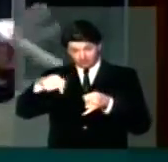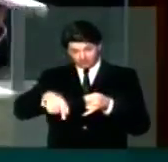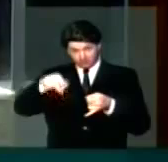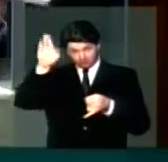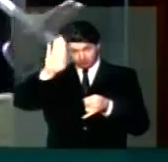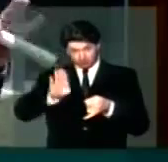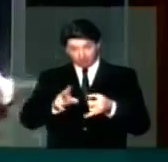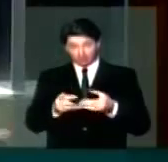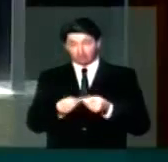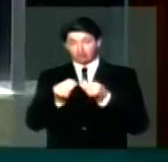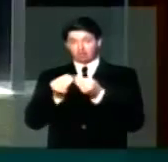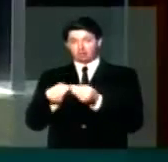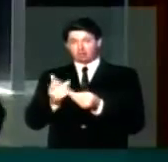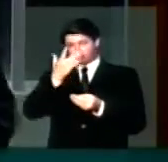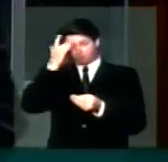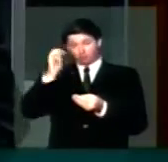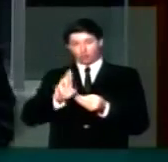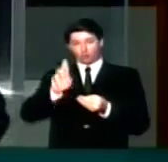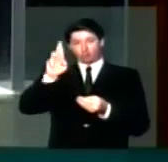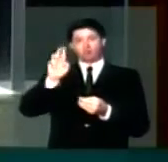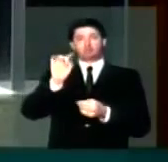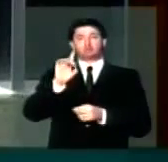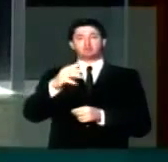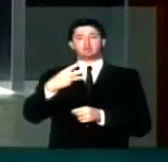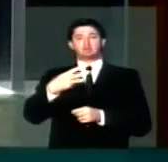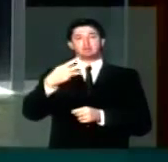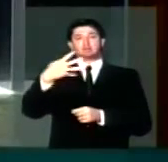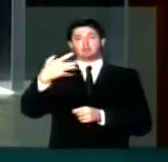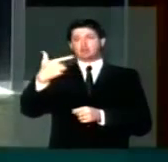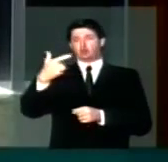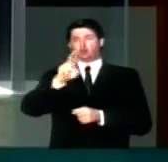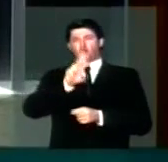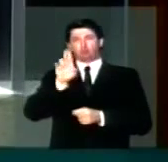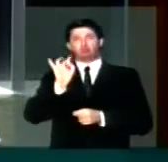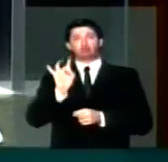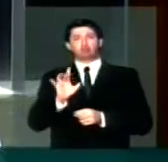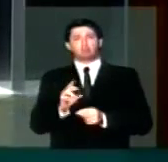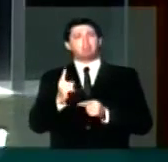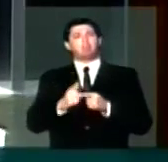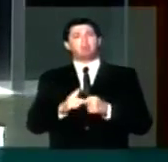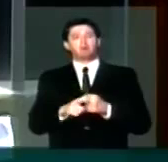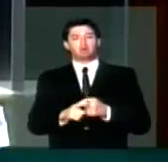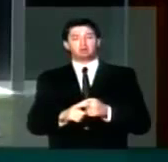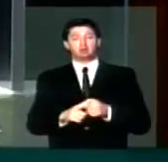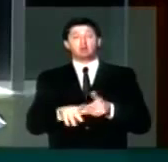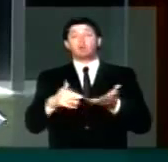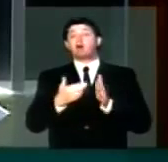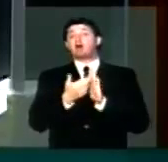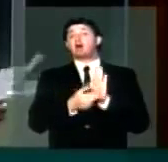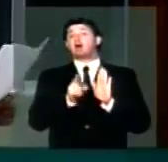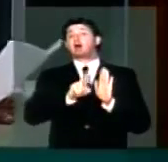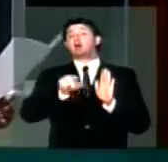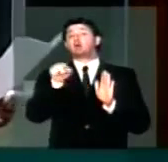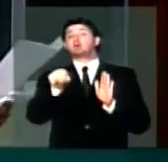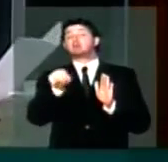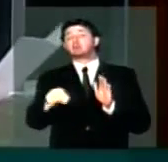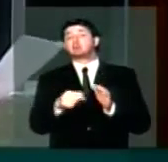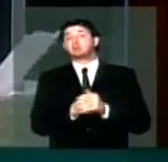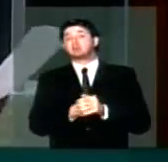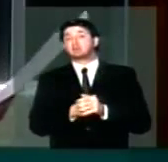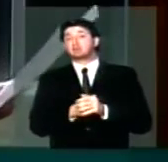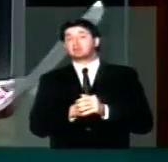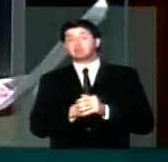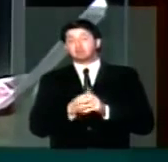Brasil forneceram às autoridades somente 342 nomes? Qual o critério que foi utilizado para